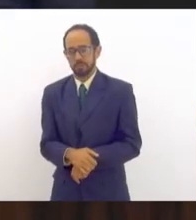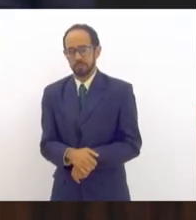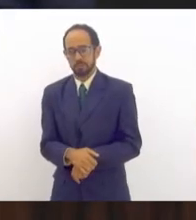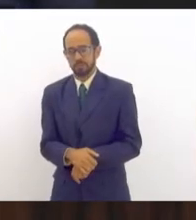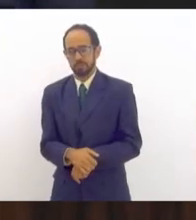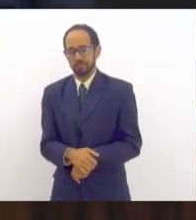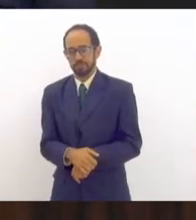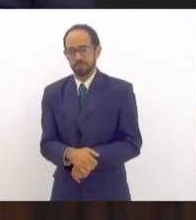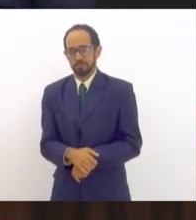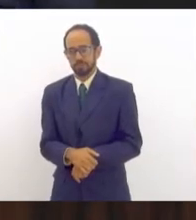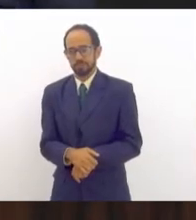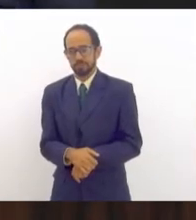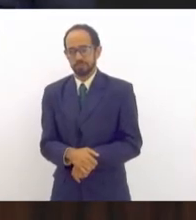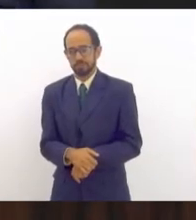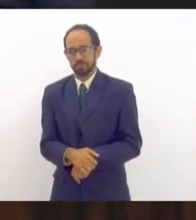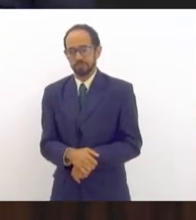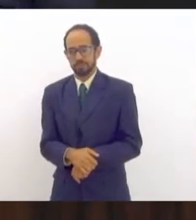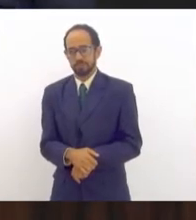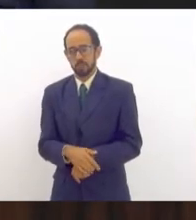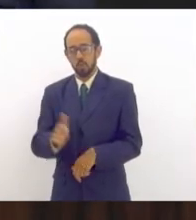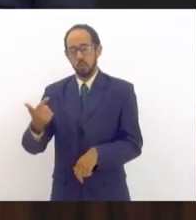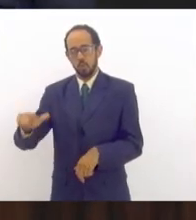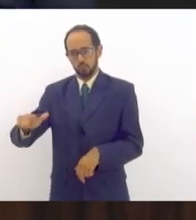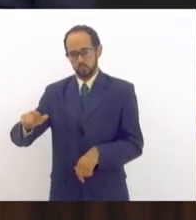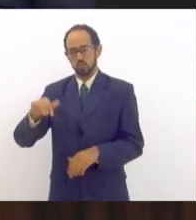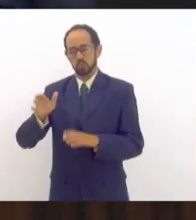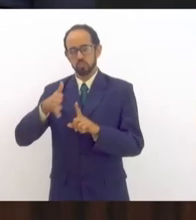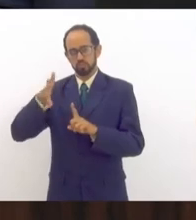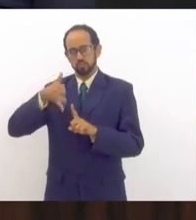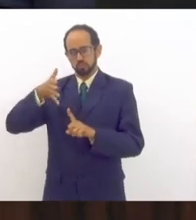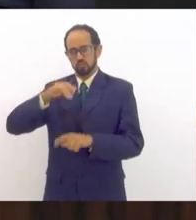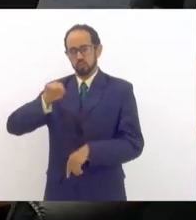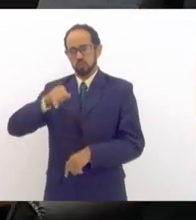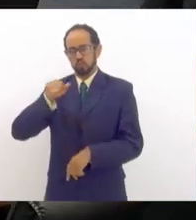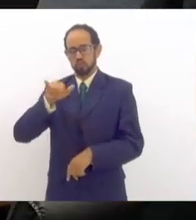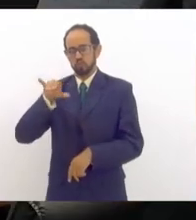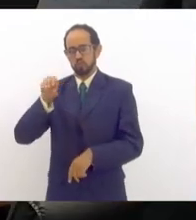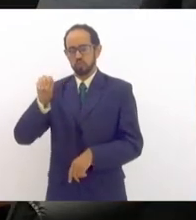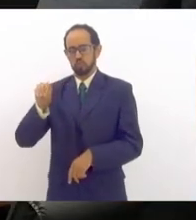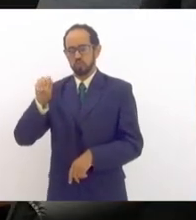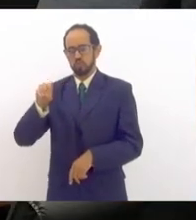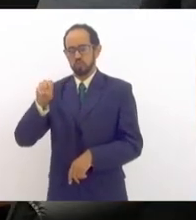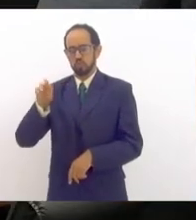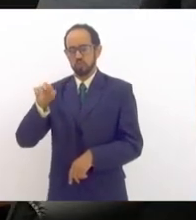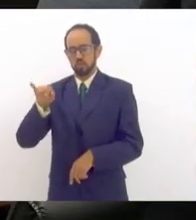prefeita Lá próximo morador aqui o Júlio Rocha por gentileza Júlio